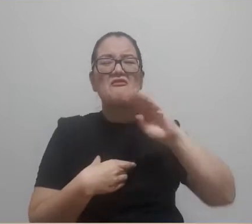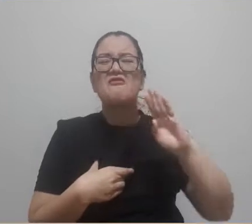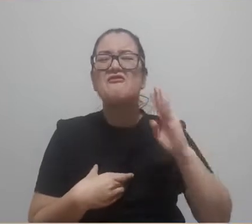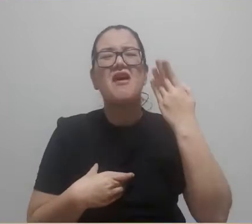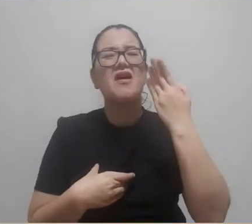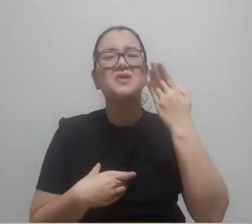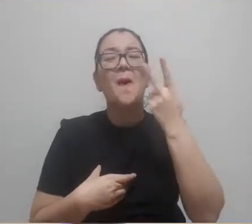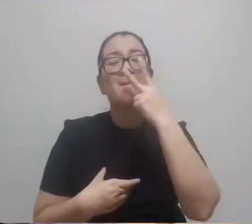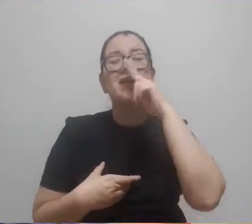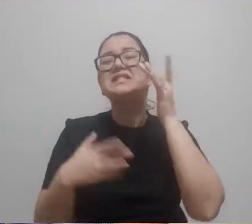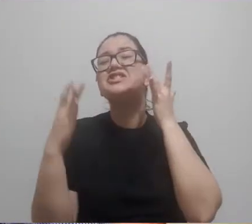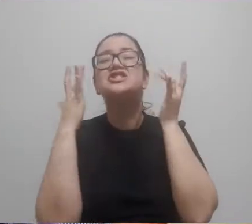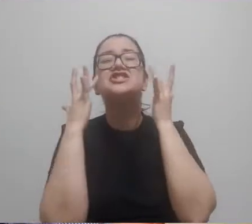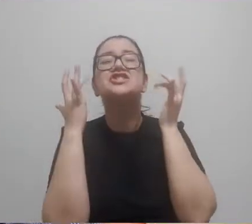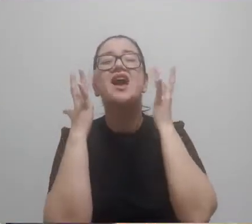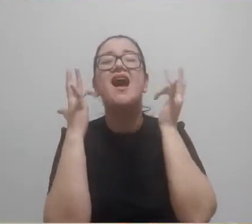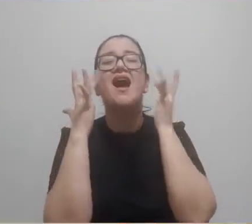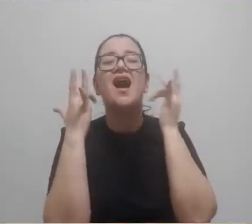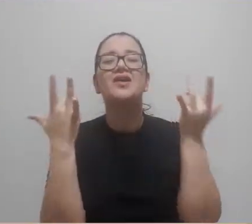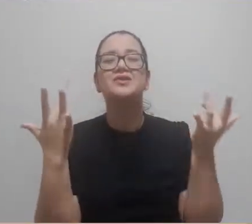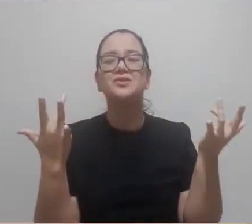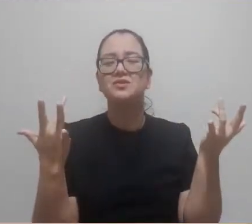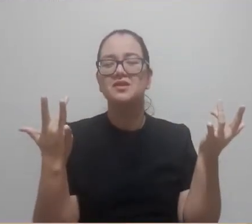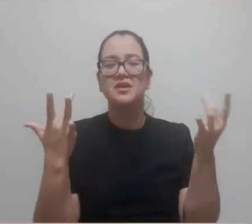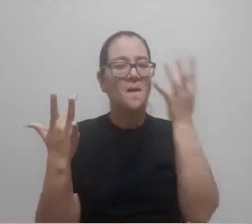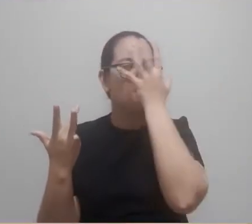eles representavam. Eles eram